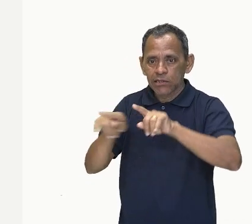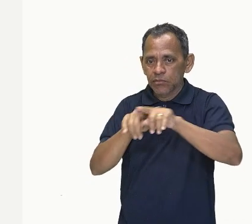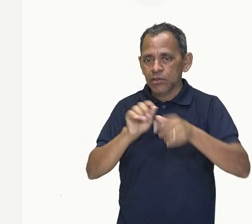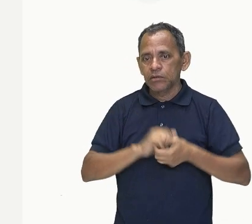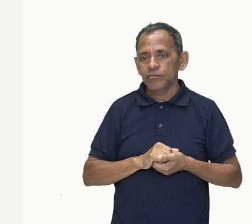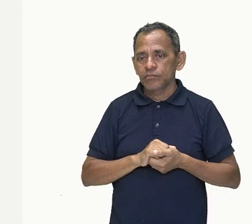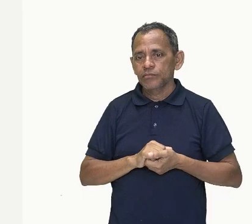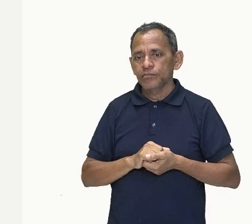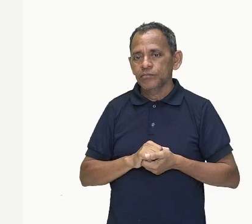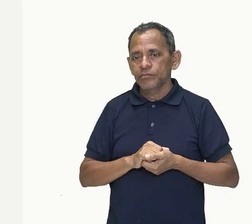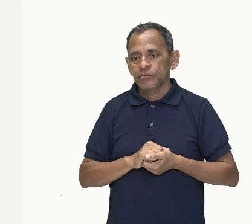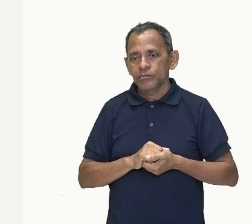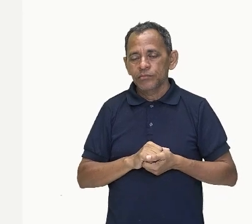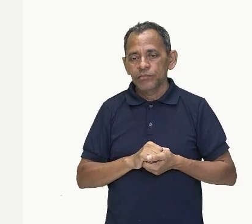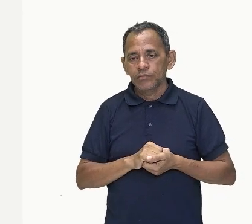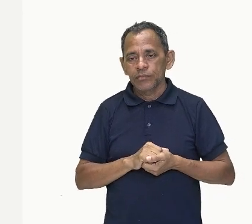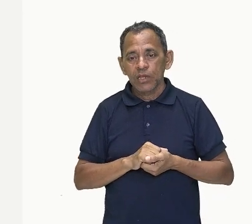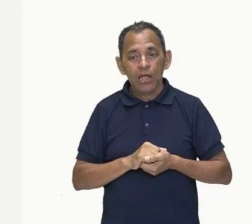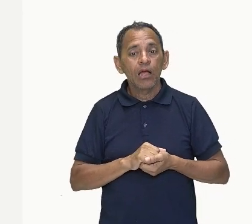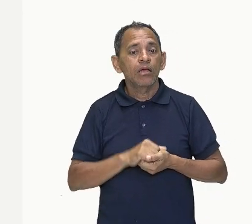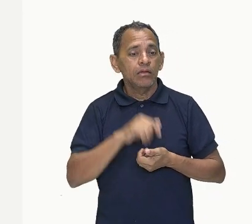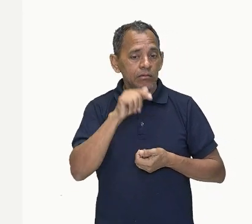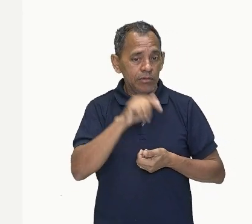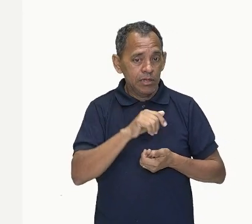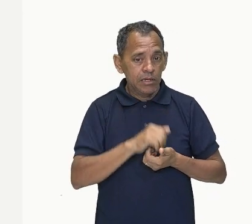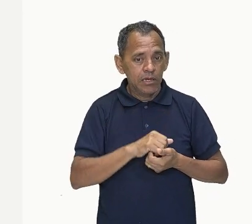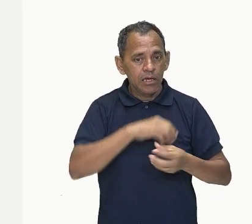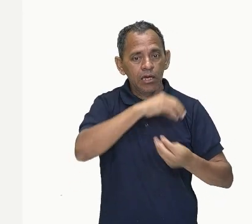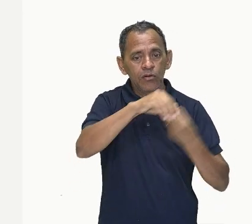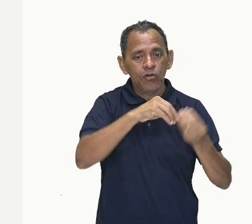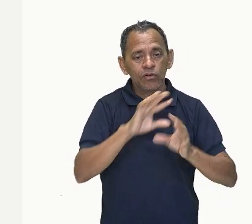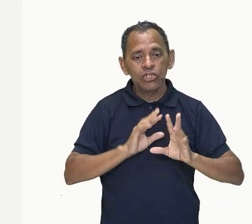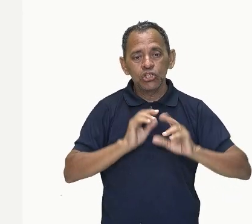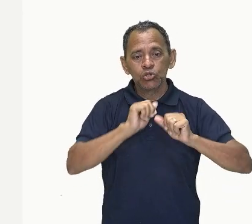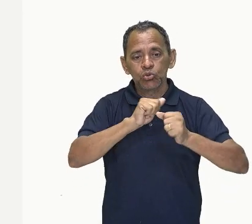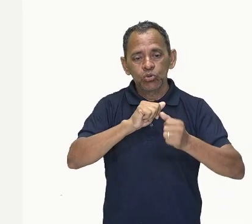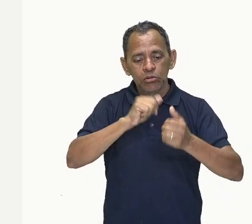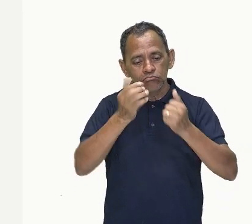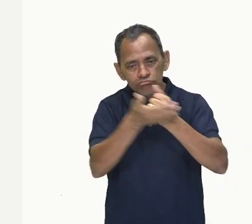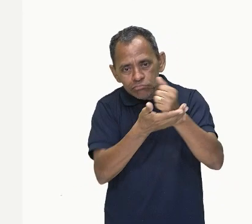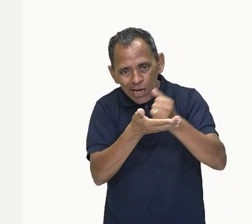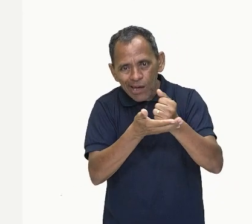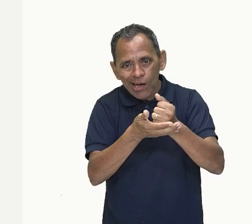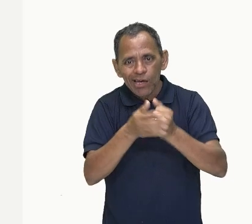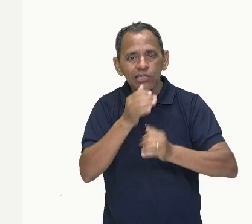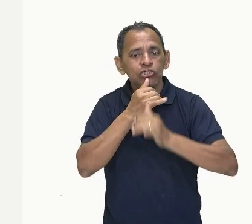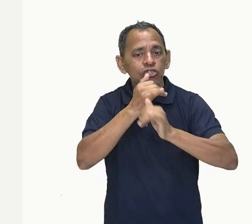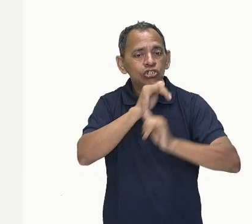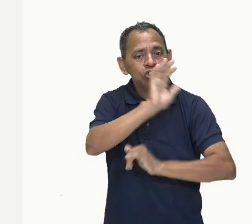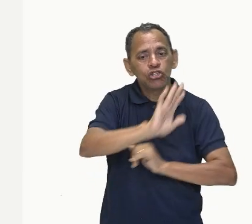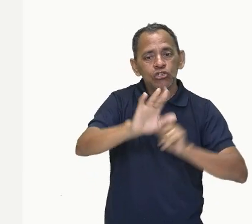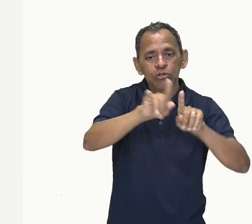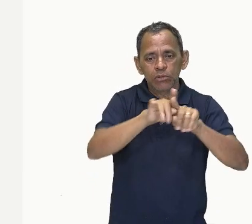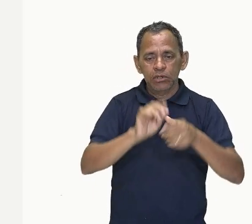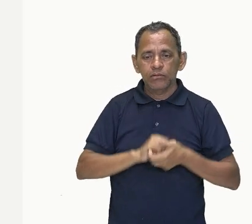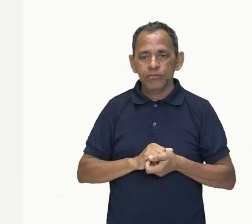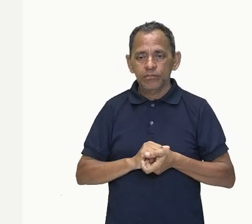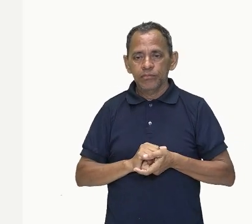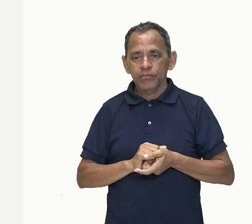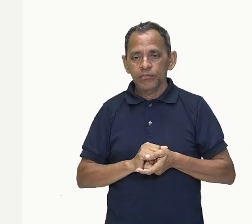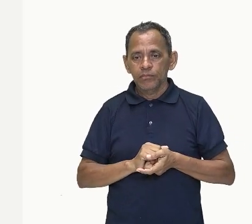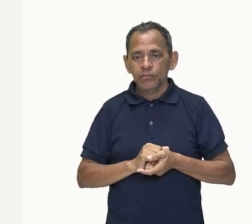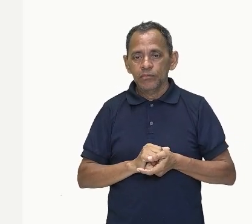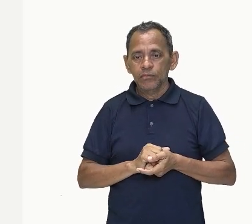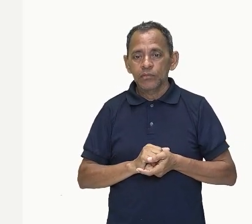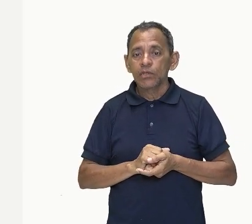matriz elétrica, tá bom? A matriz energética envolve ali todas as fontes de energia de uma forma geral. Matriz energética. E a gente